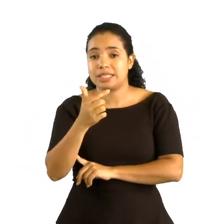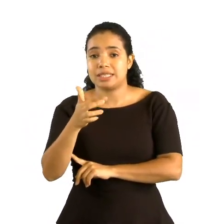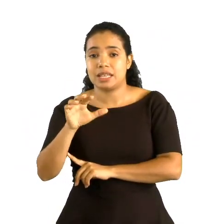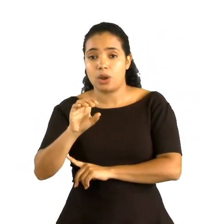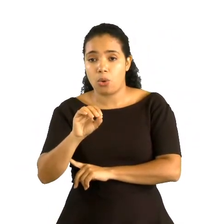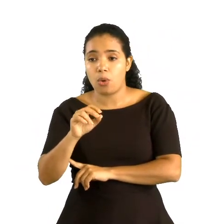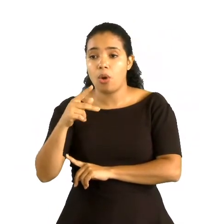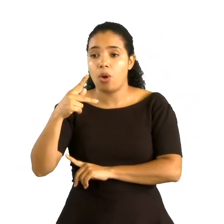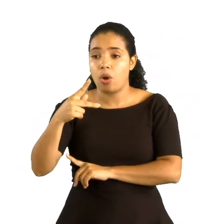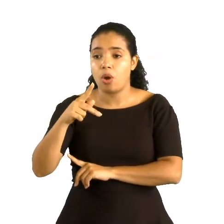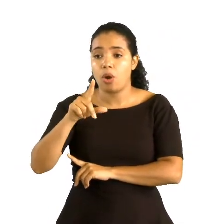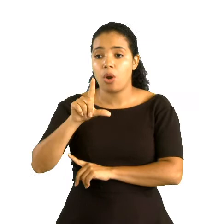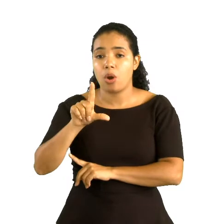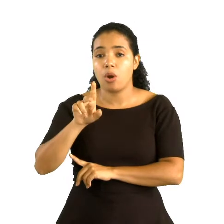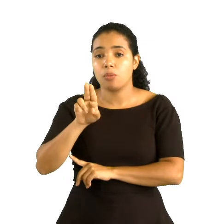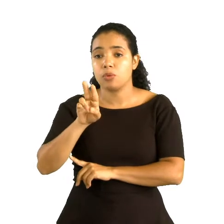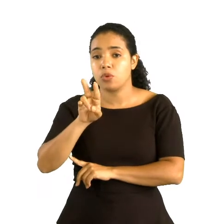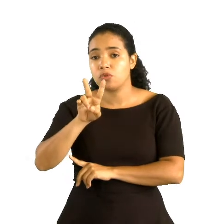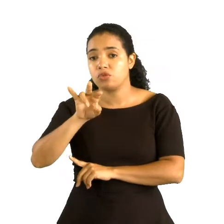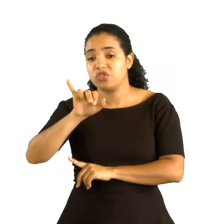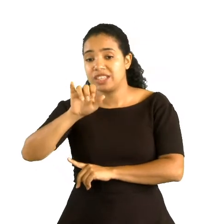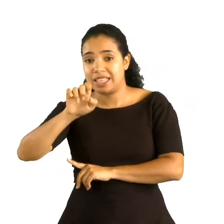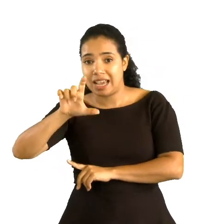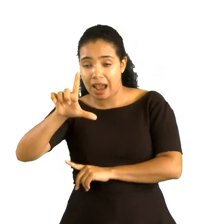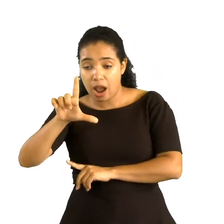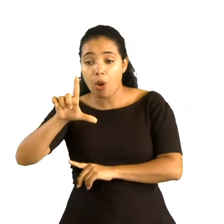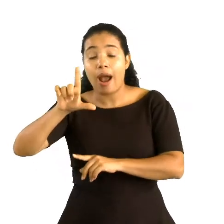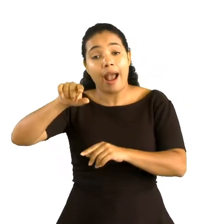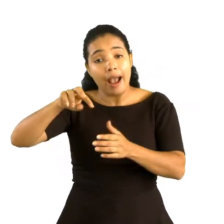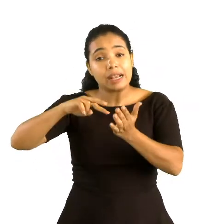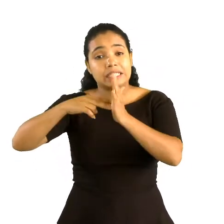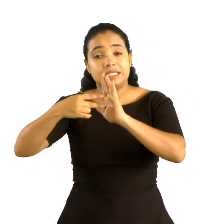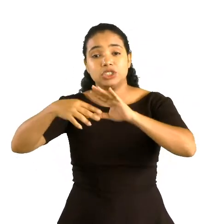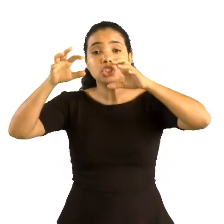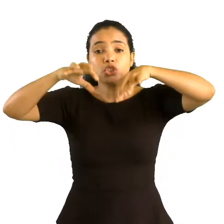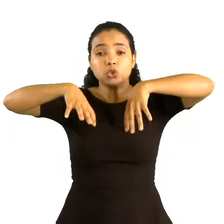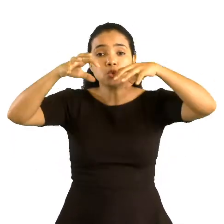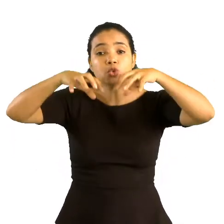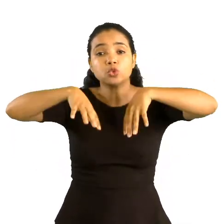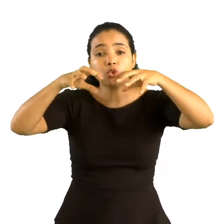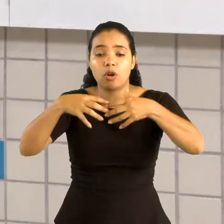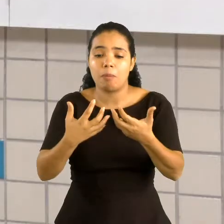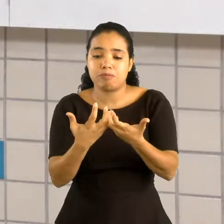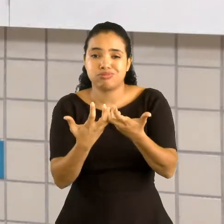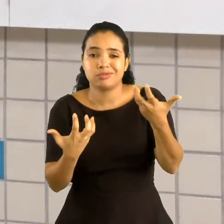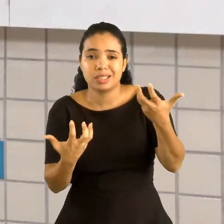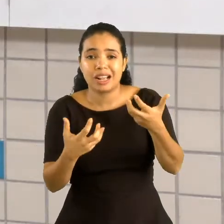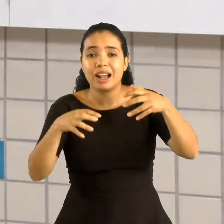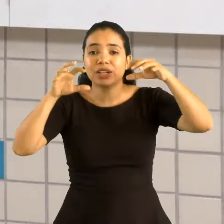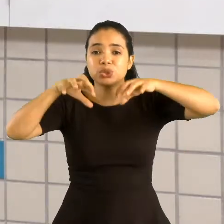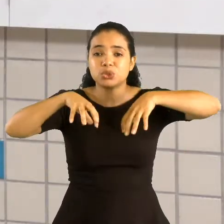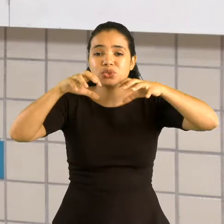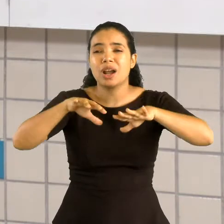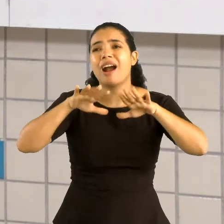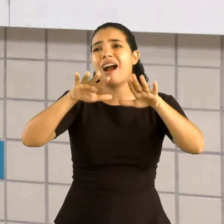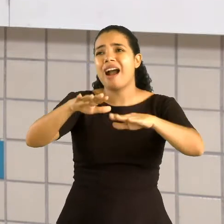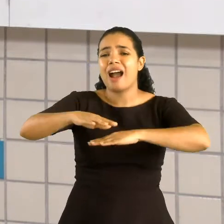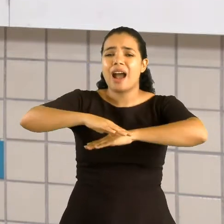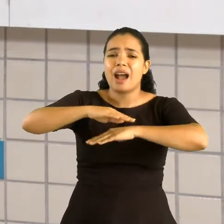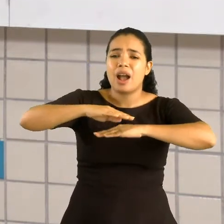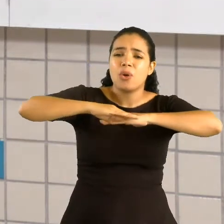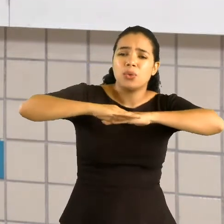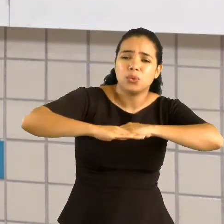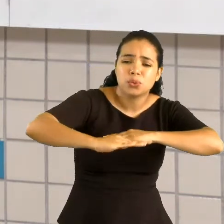pluvial? Através das chuvas. Lembra quando às vezes a gente vê no jornal assim, a estrada lá não